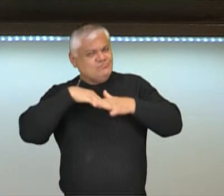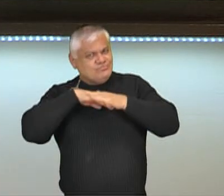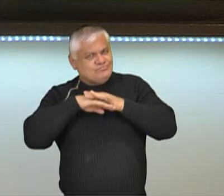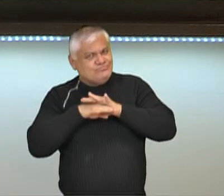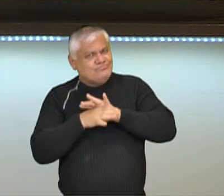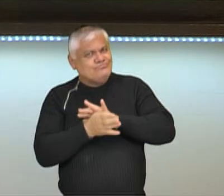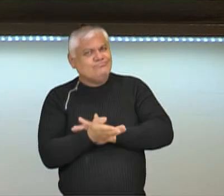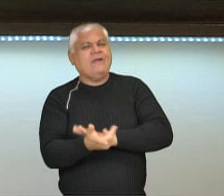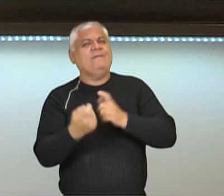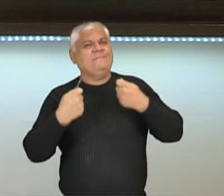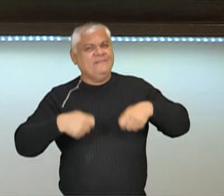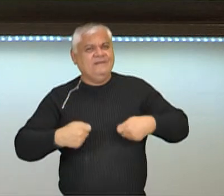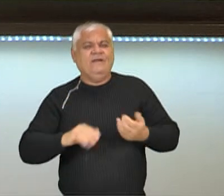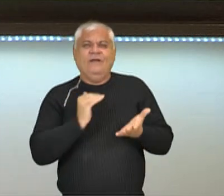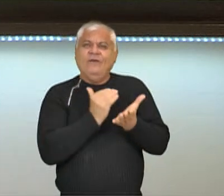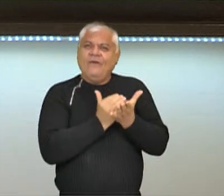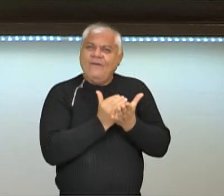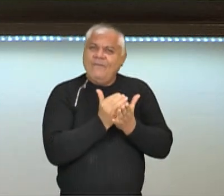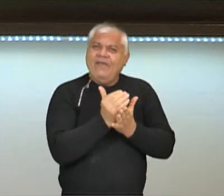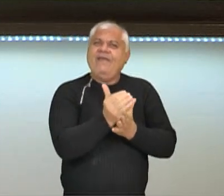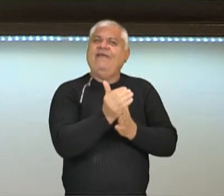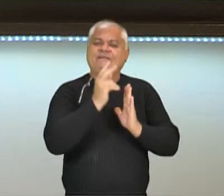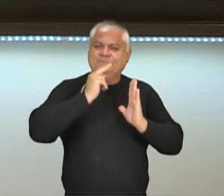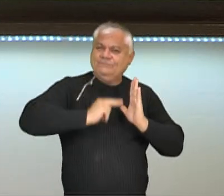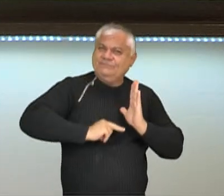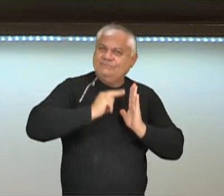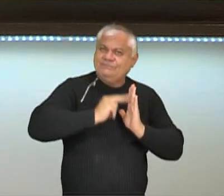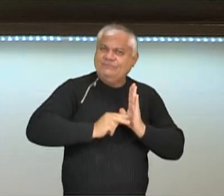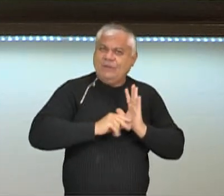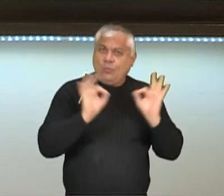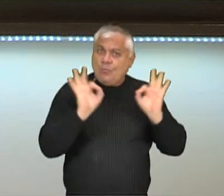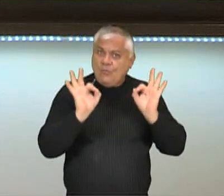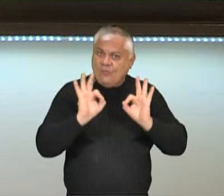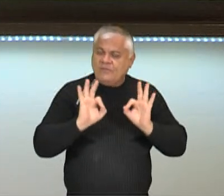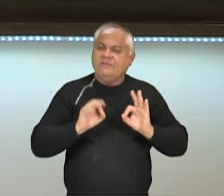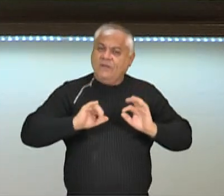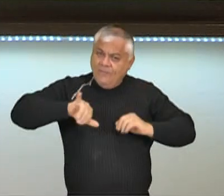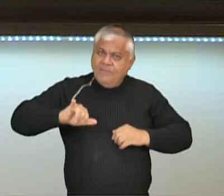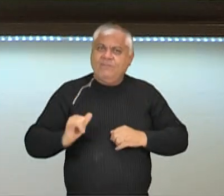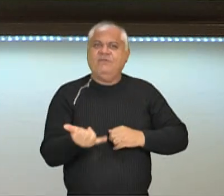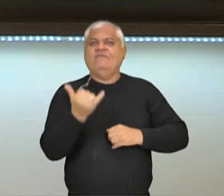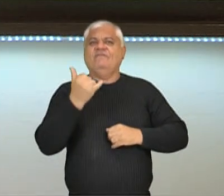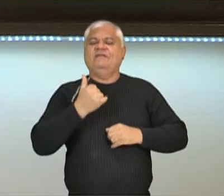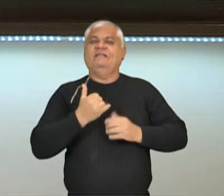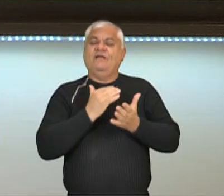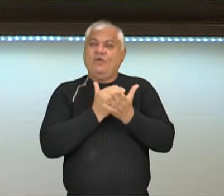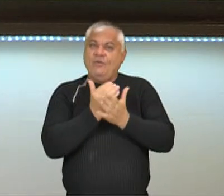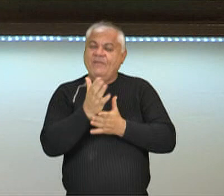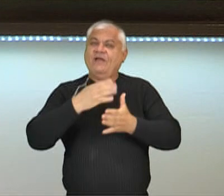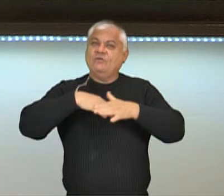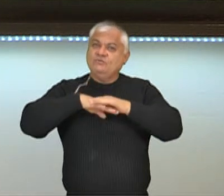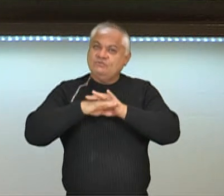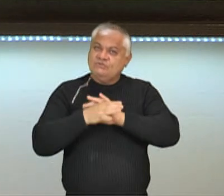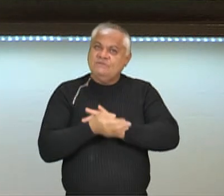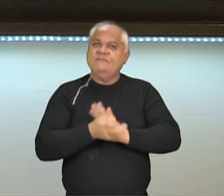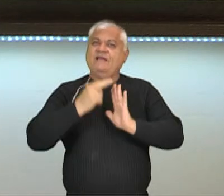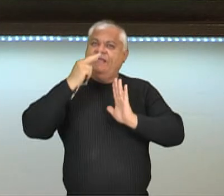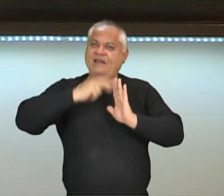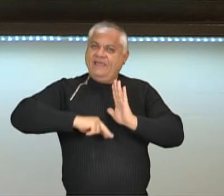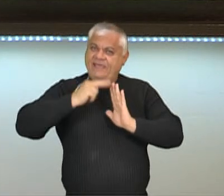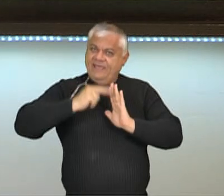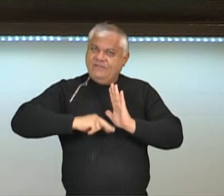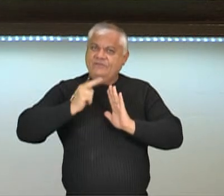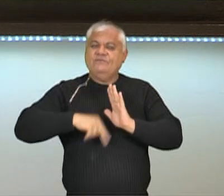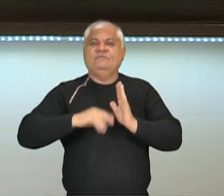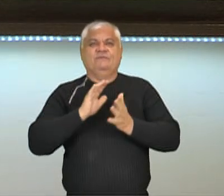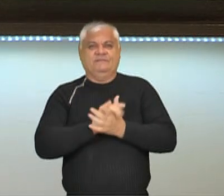Você precisa começar, né? Se você não começou ainda, já passou da época de você começar a criar esse hábito de